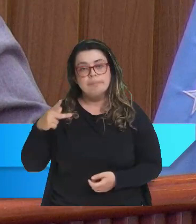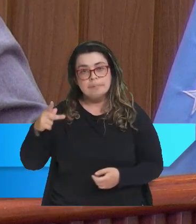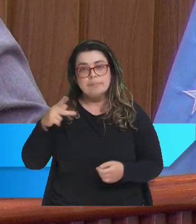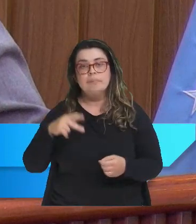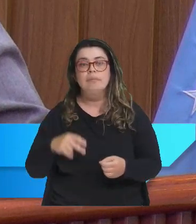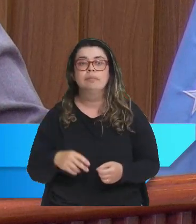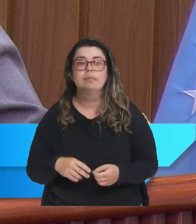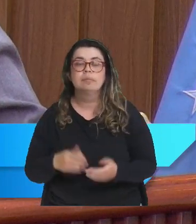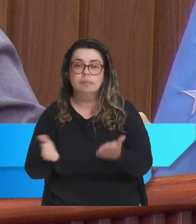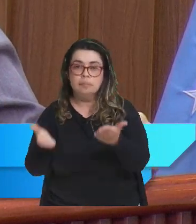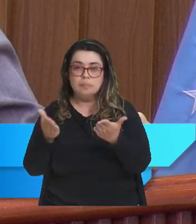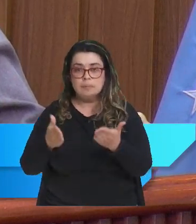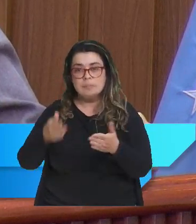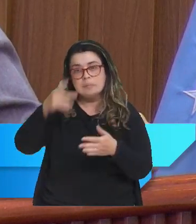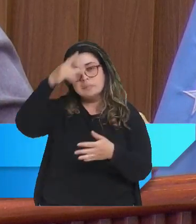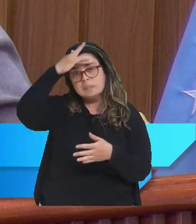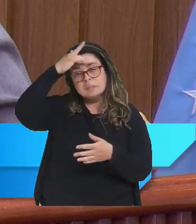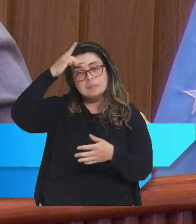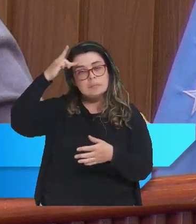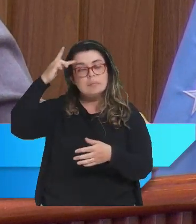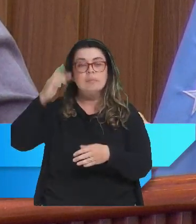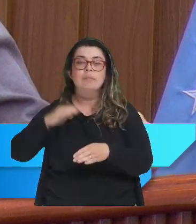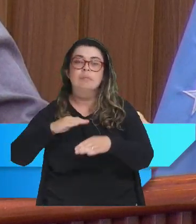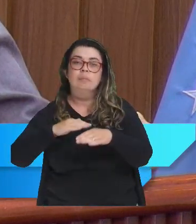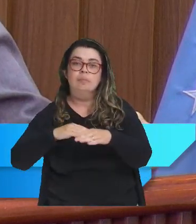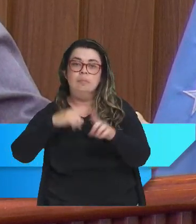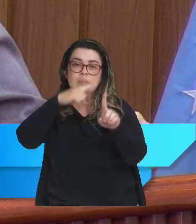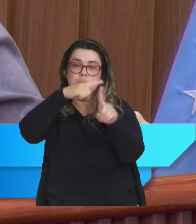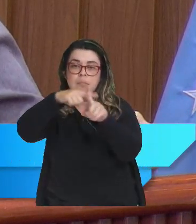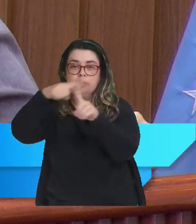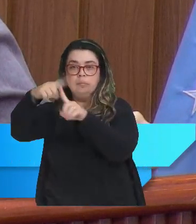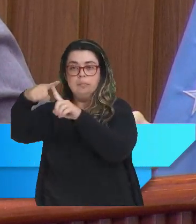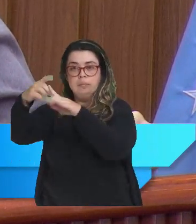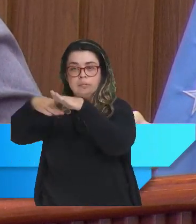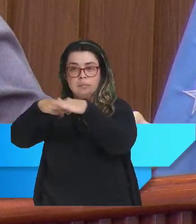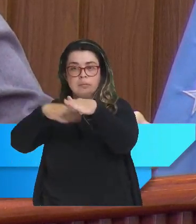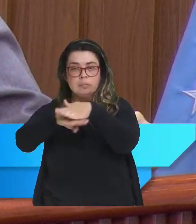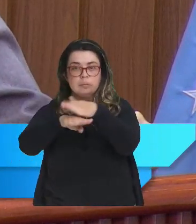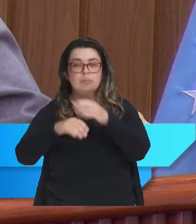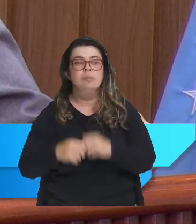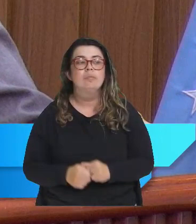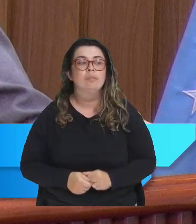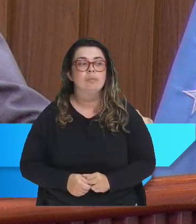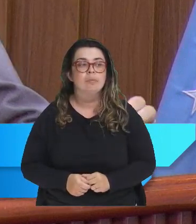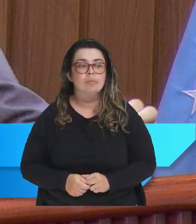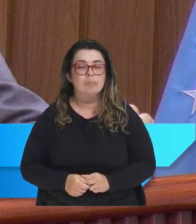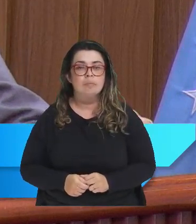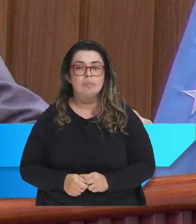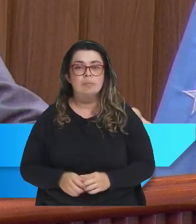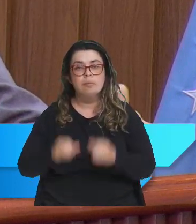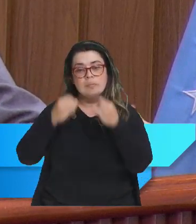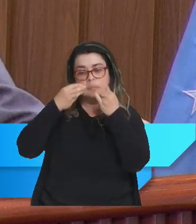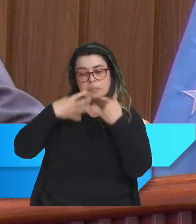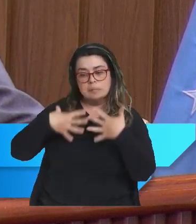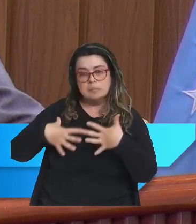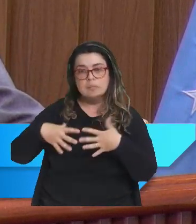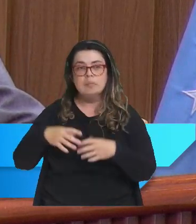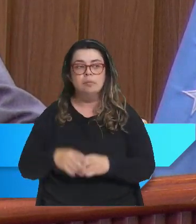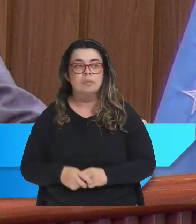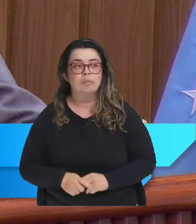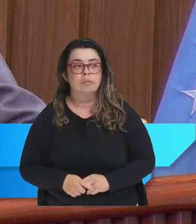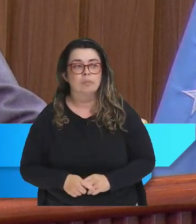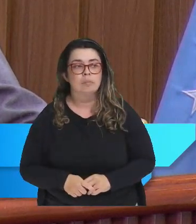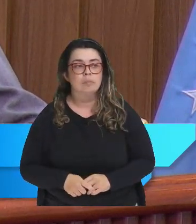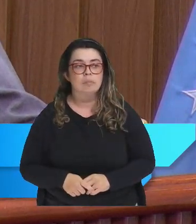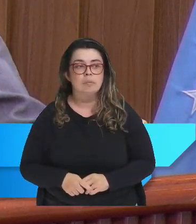mais quando for a parte dos 5 minutos, mas nós queremos esclarecimento sobre a